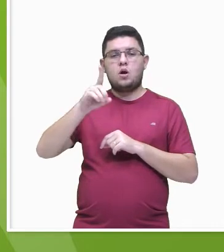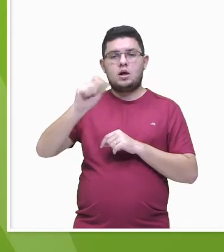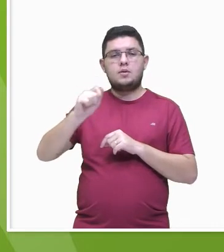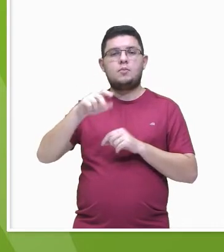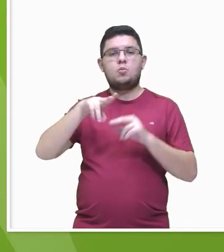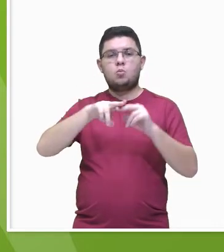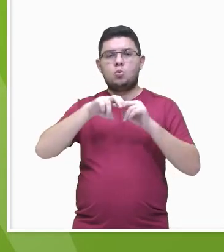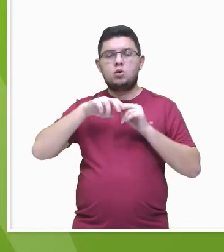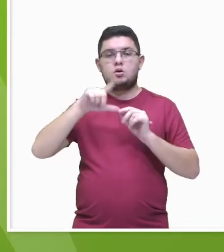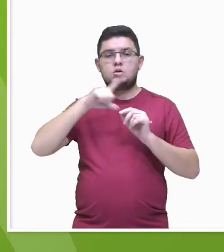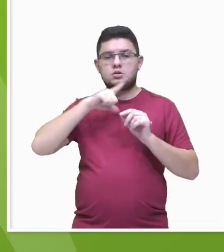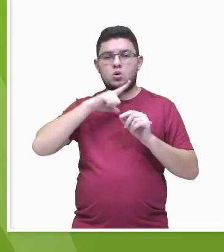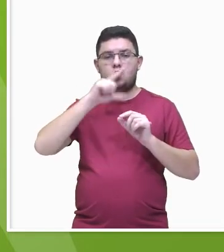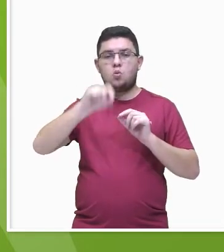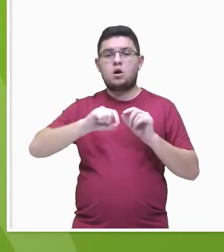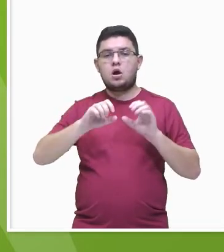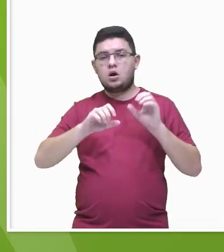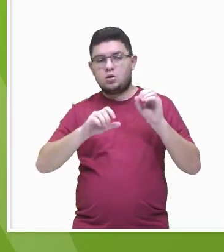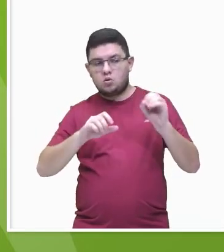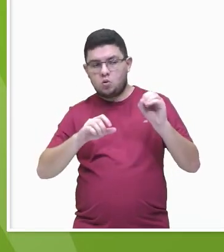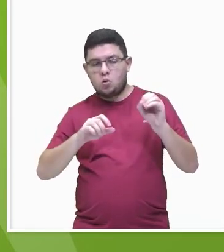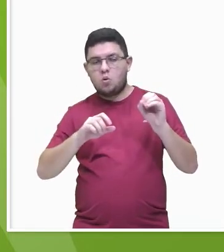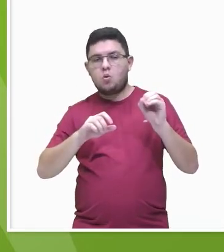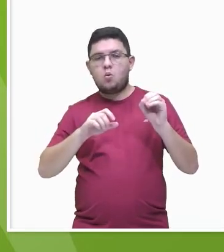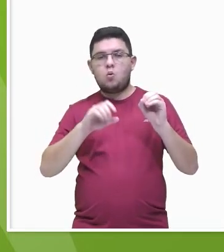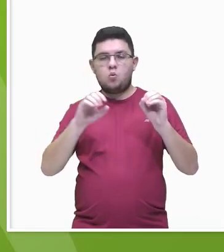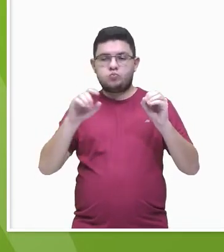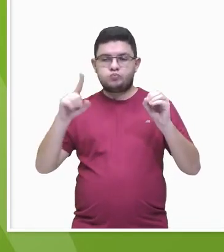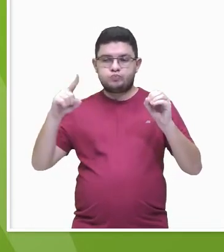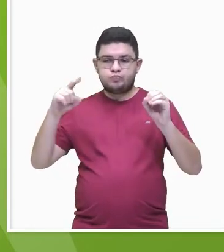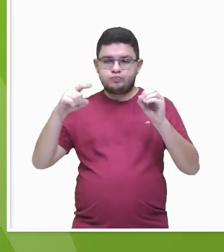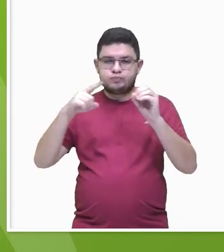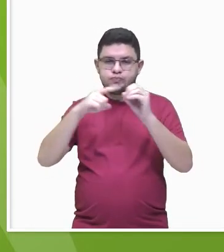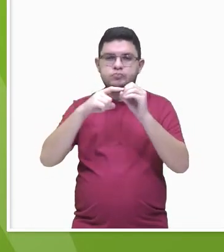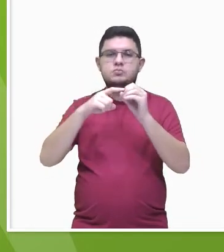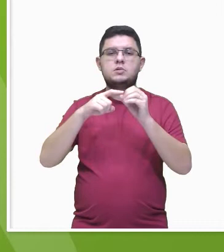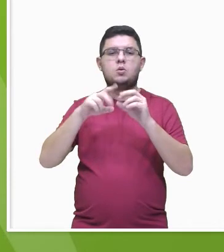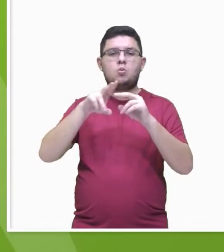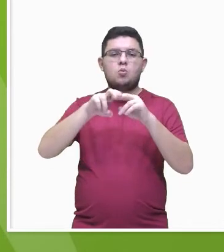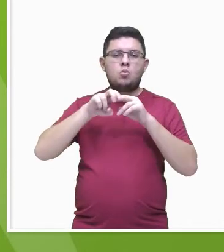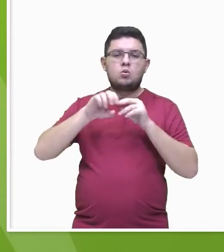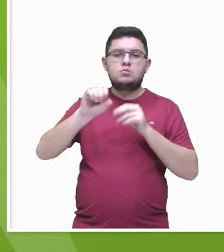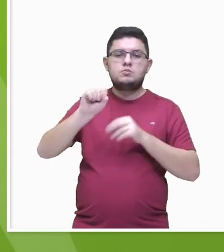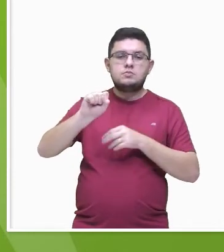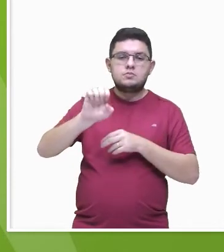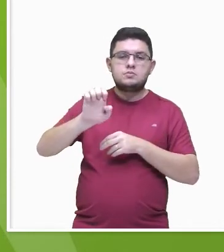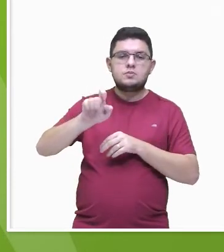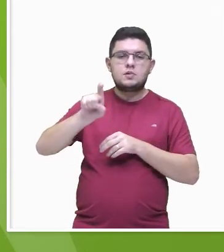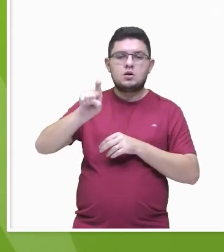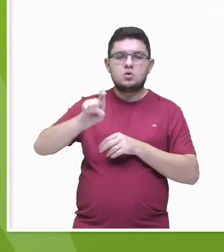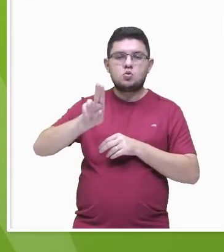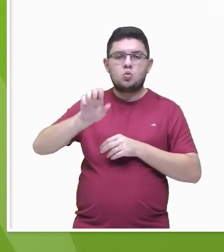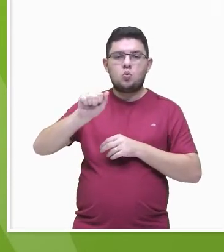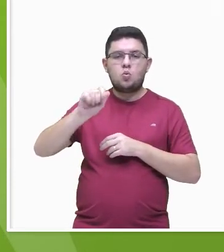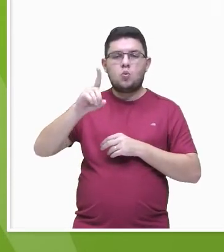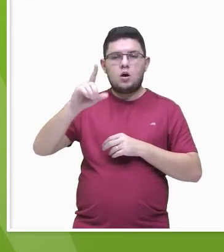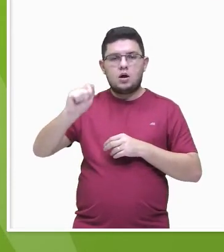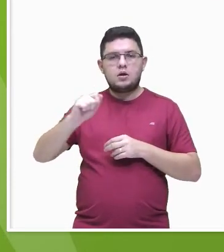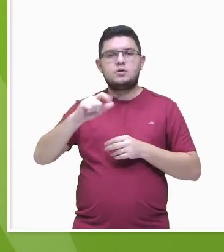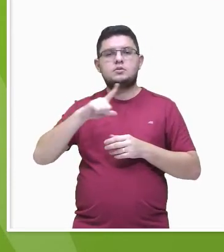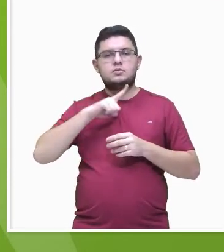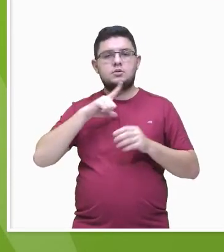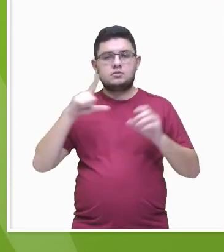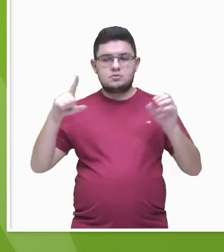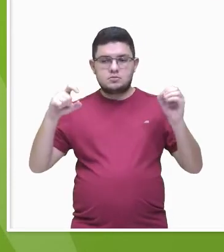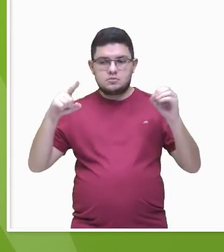gametas. Sexuada, escrevi certinho. Beleza? Então participou ali o óvulo mais o